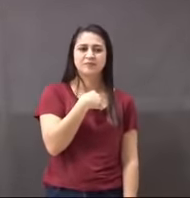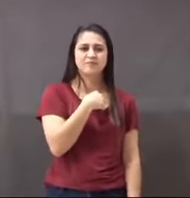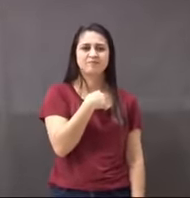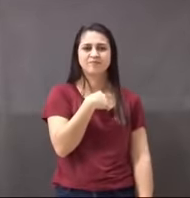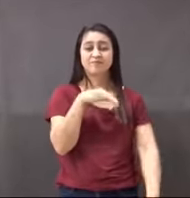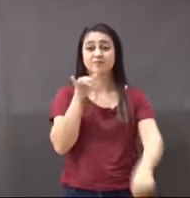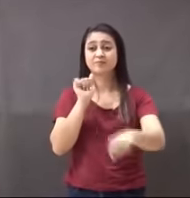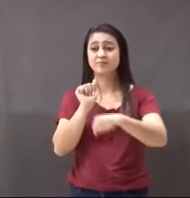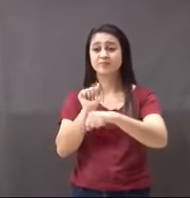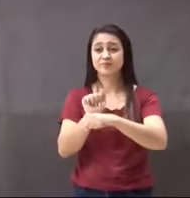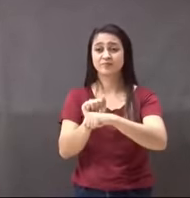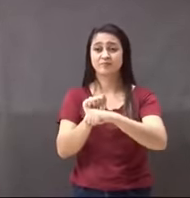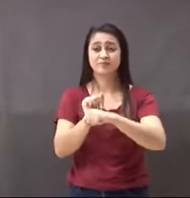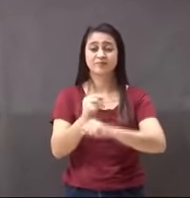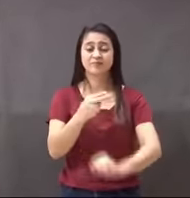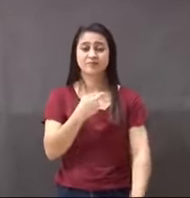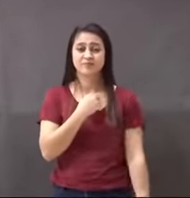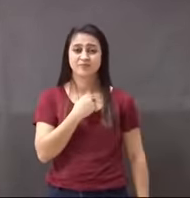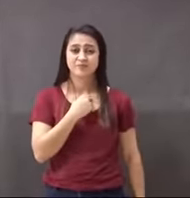Você não vai.